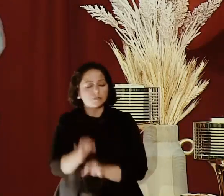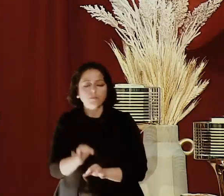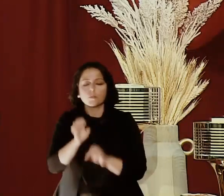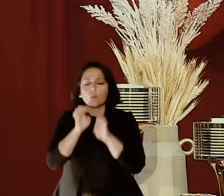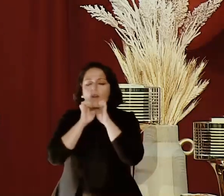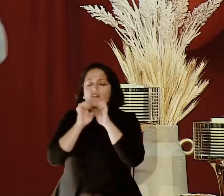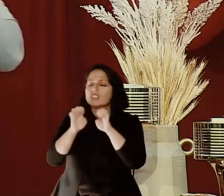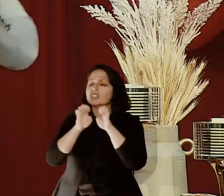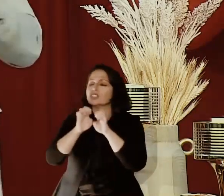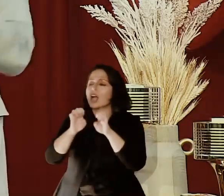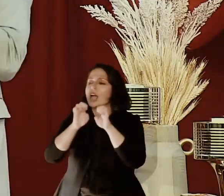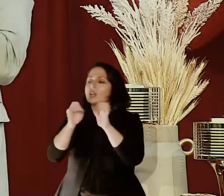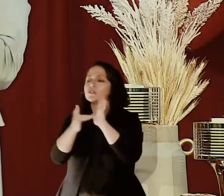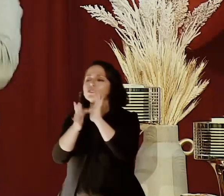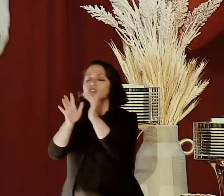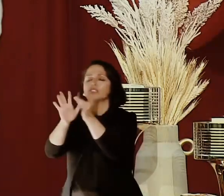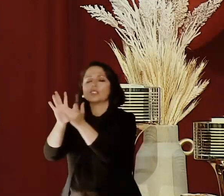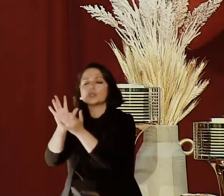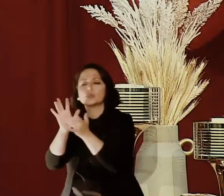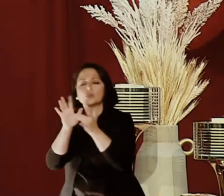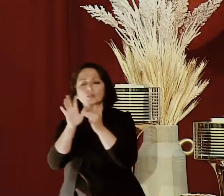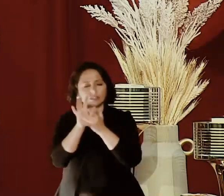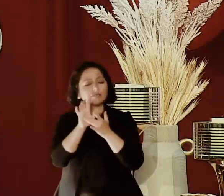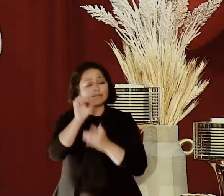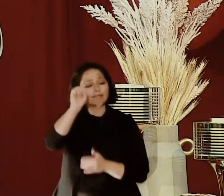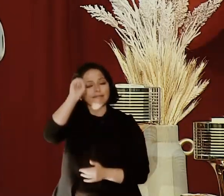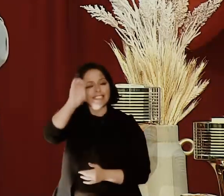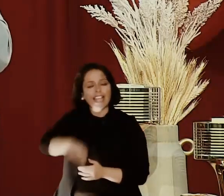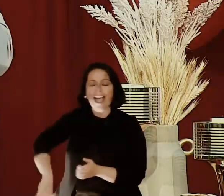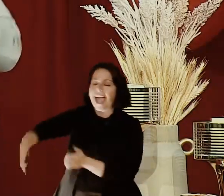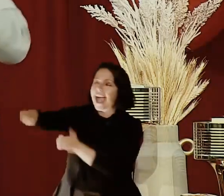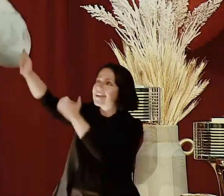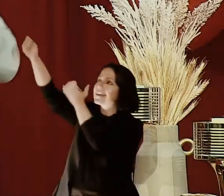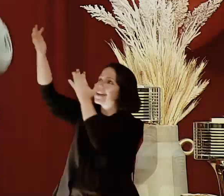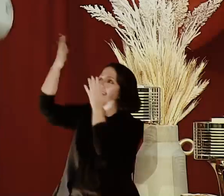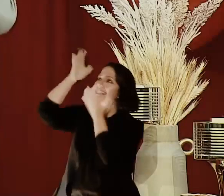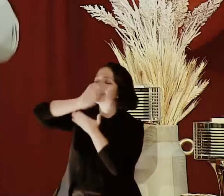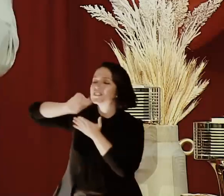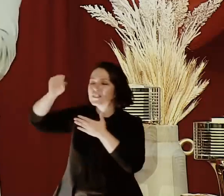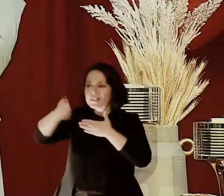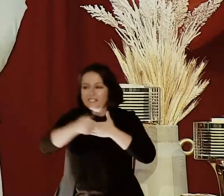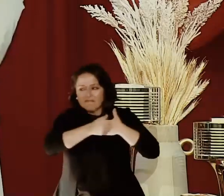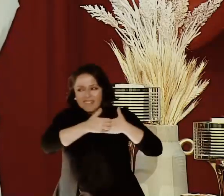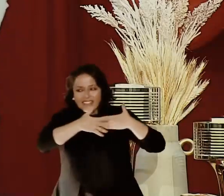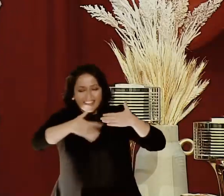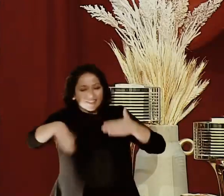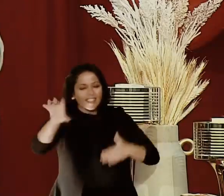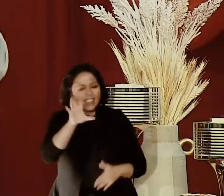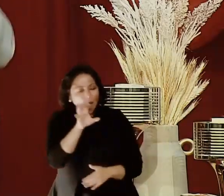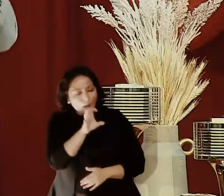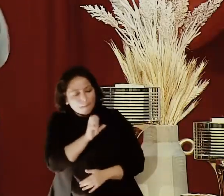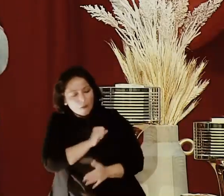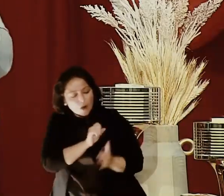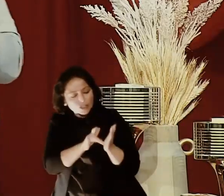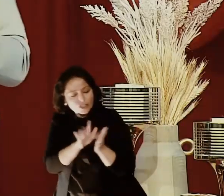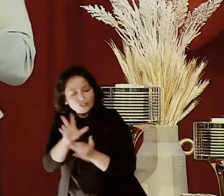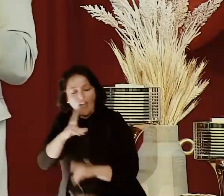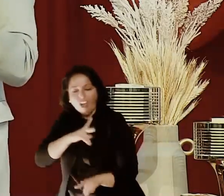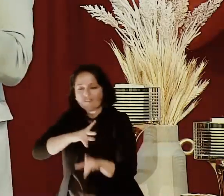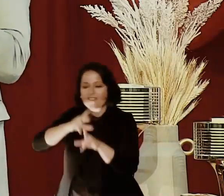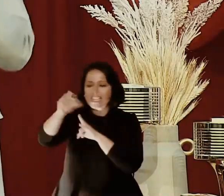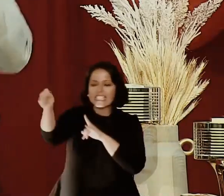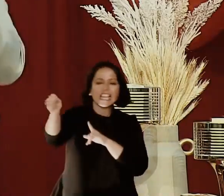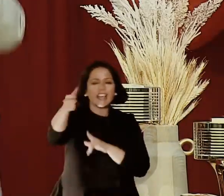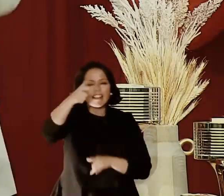nos Evangelhos. A promessa que viria a luz, que brilharia a luz e que a luz venceria